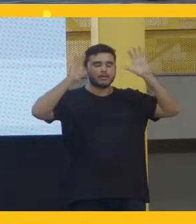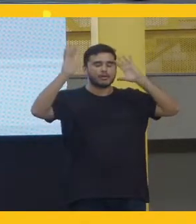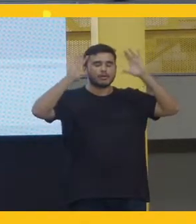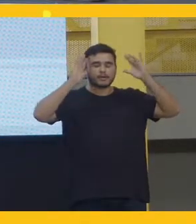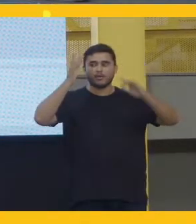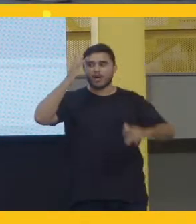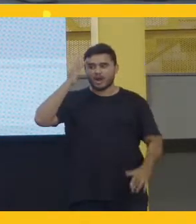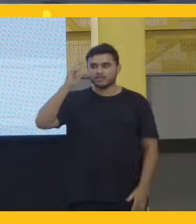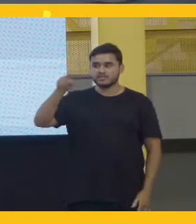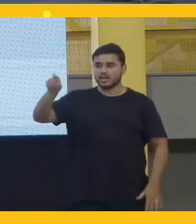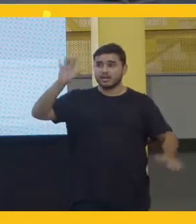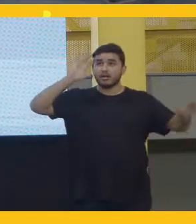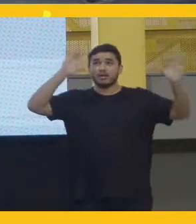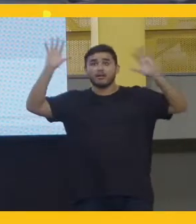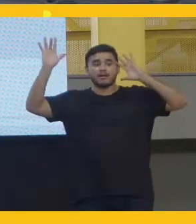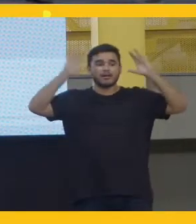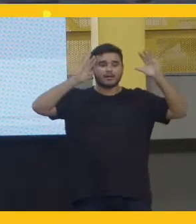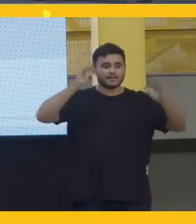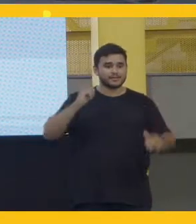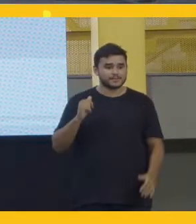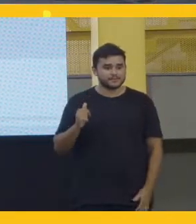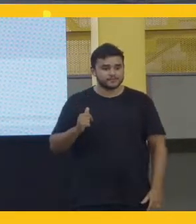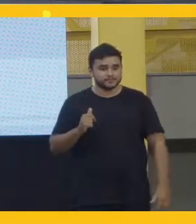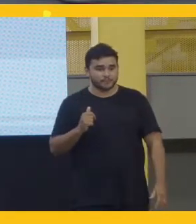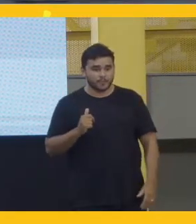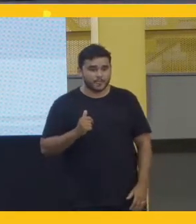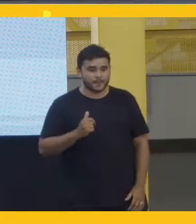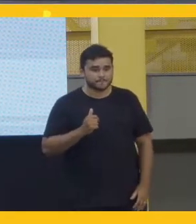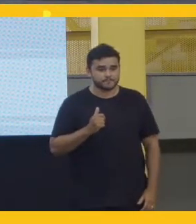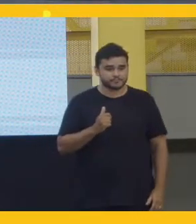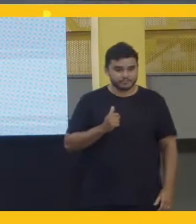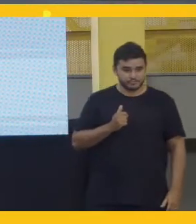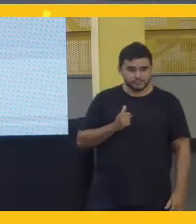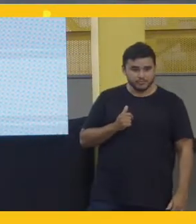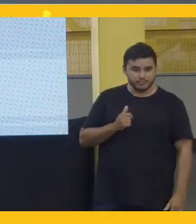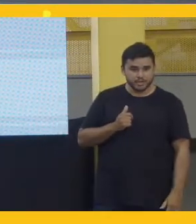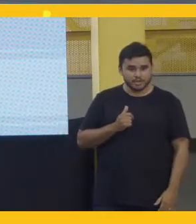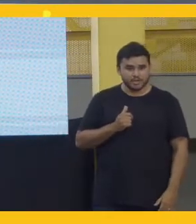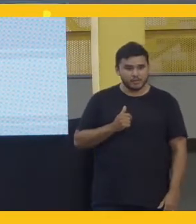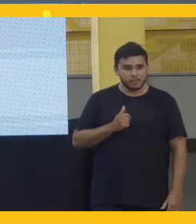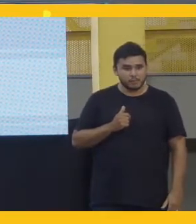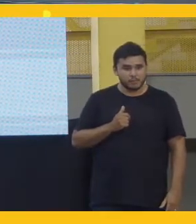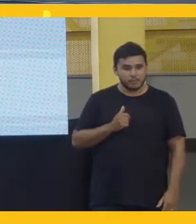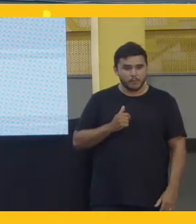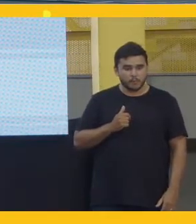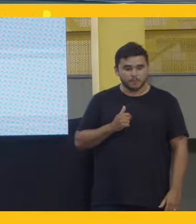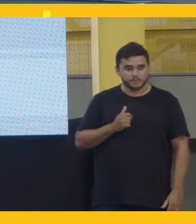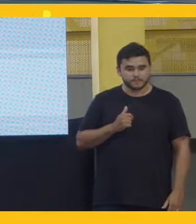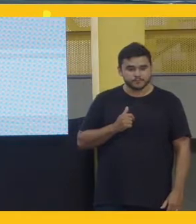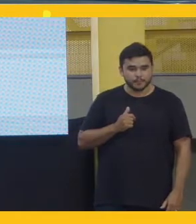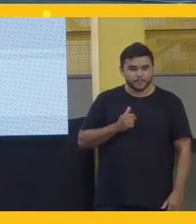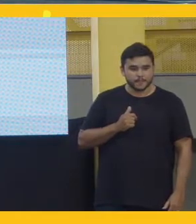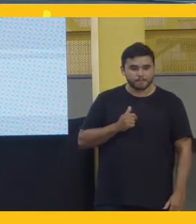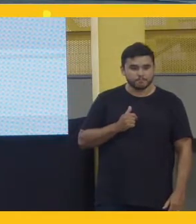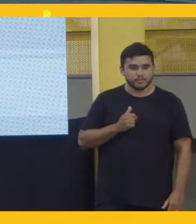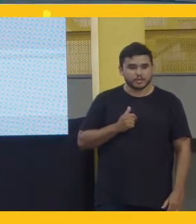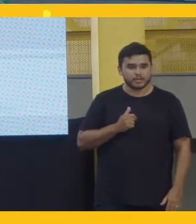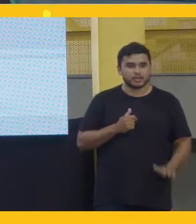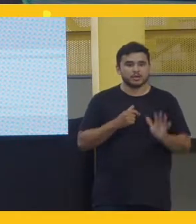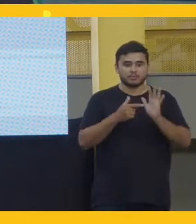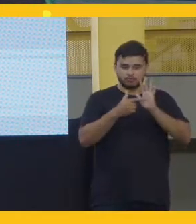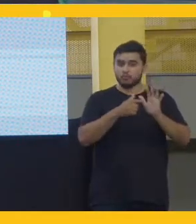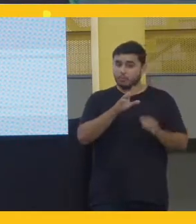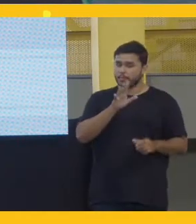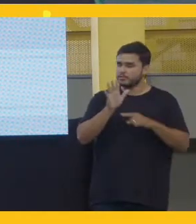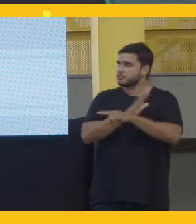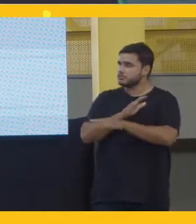Pode ajudar. Bom, mas voltando aqui. Nossos olhos, lá naquele negócio chamado retina, ele apresenta